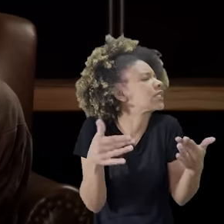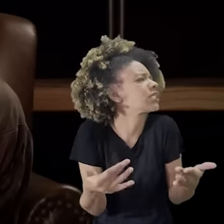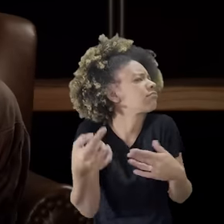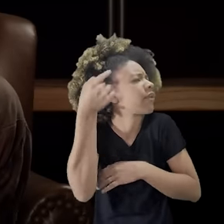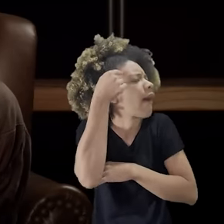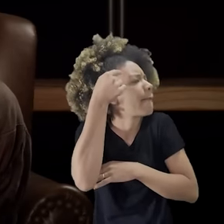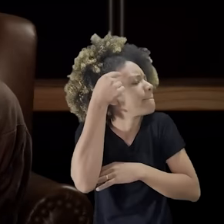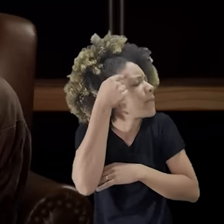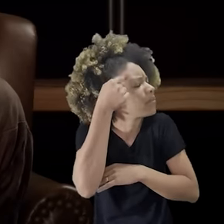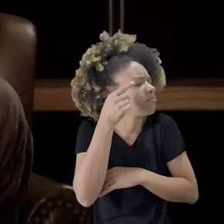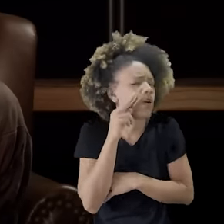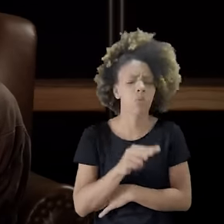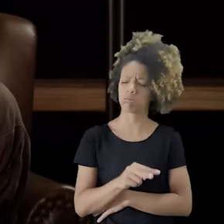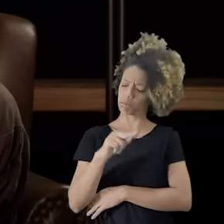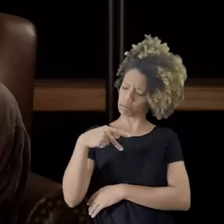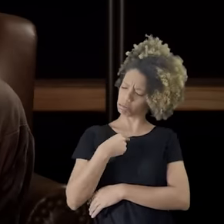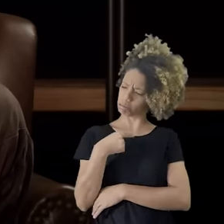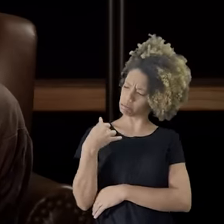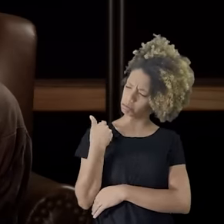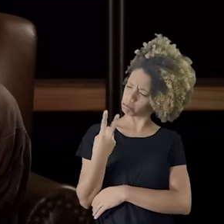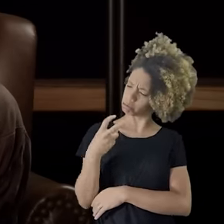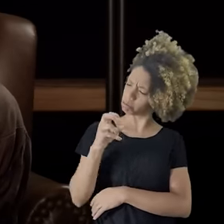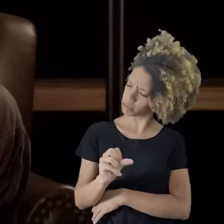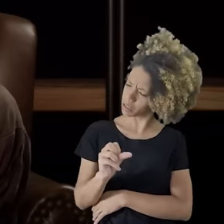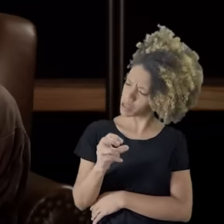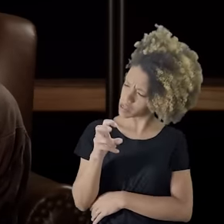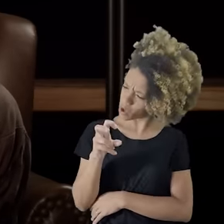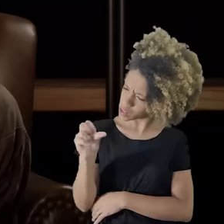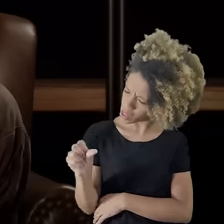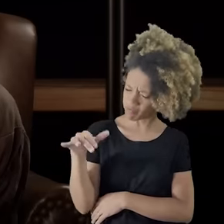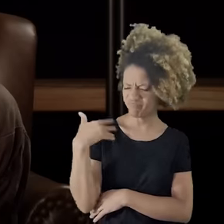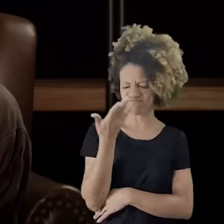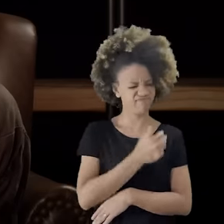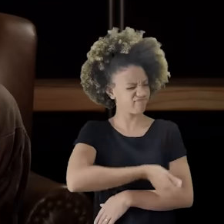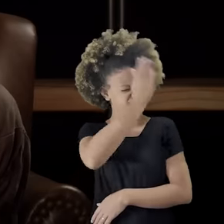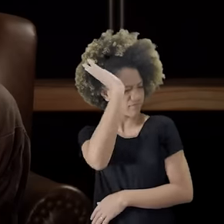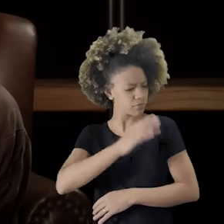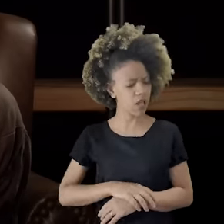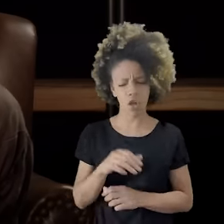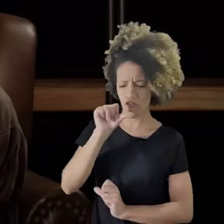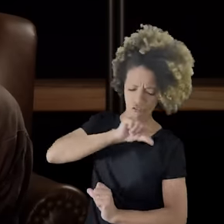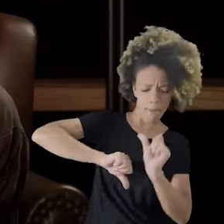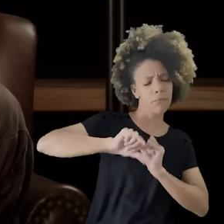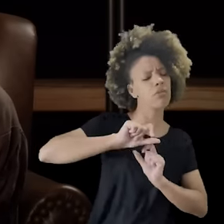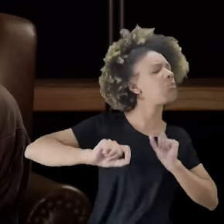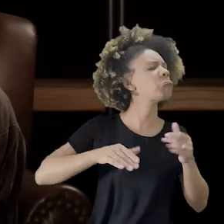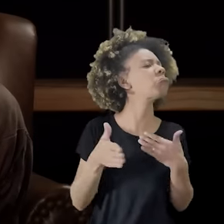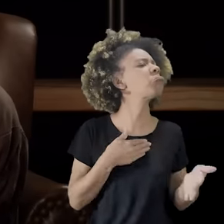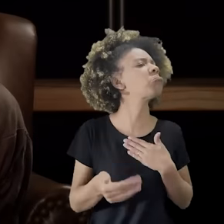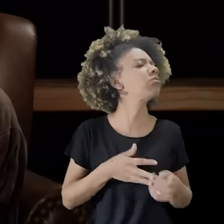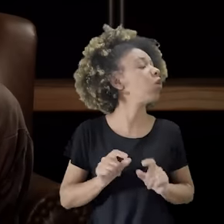na tua cabeça o que que fez você olhar e falar quer saber eu tô com 59 anos de idade eu vou mudar eu não tô nem aí